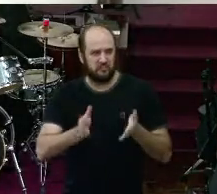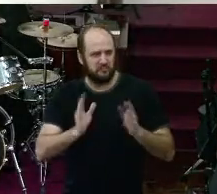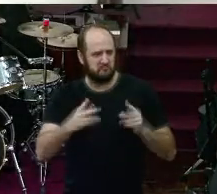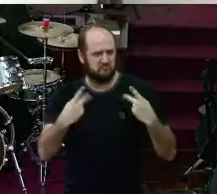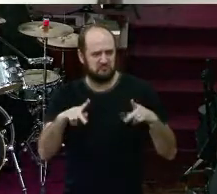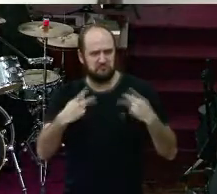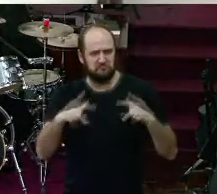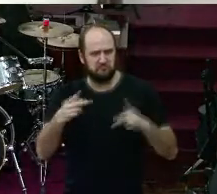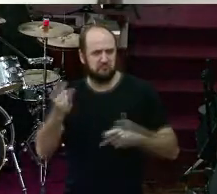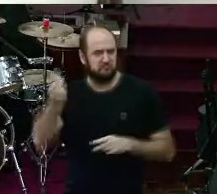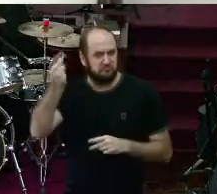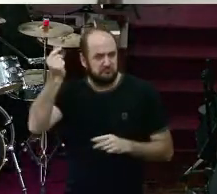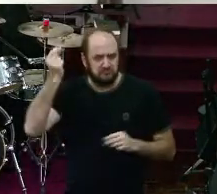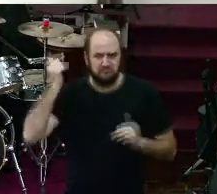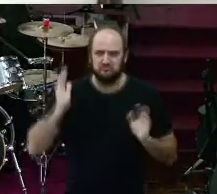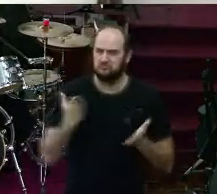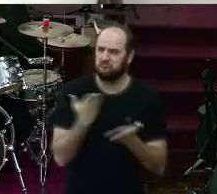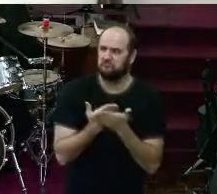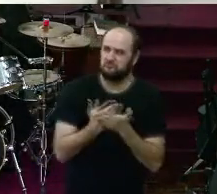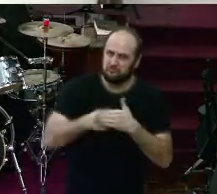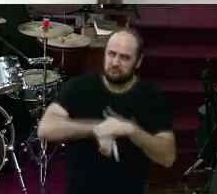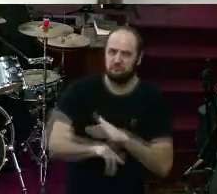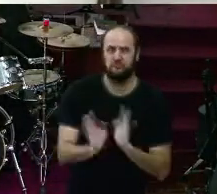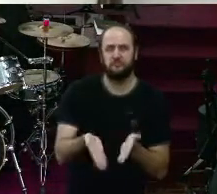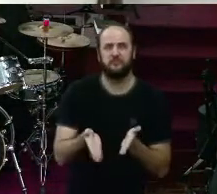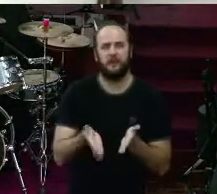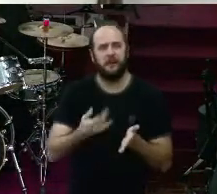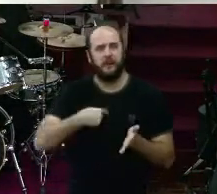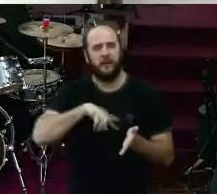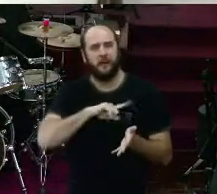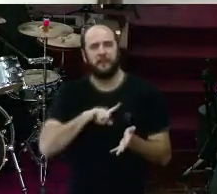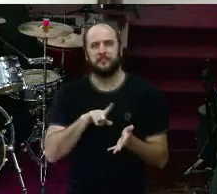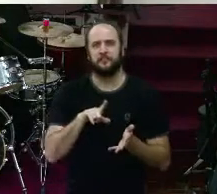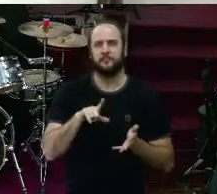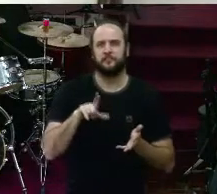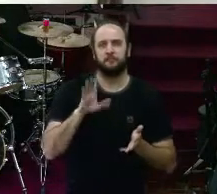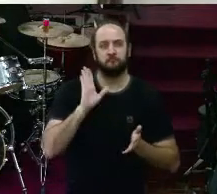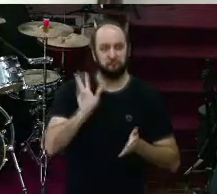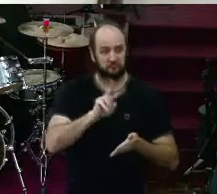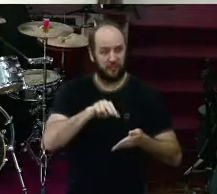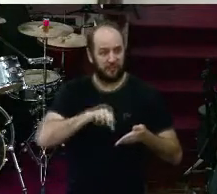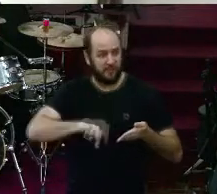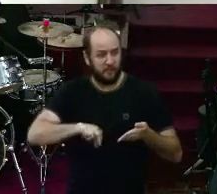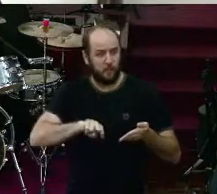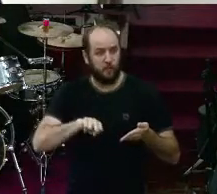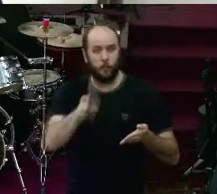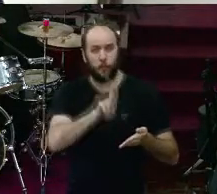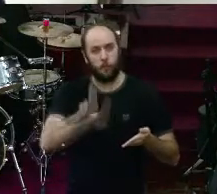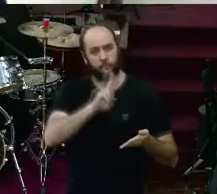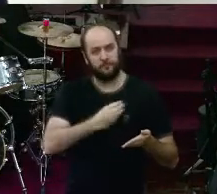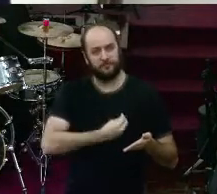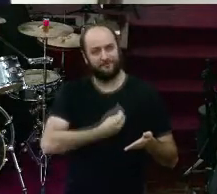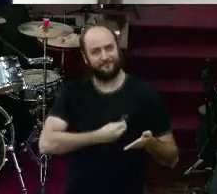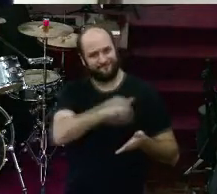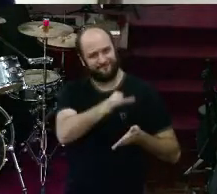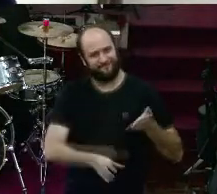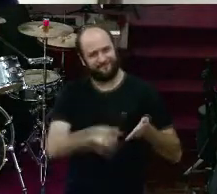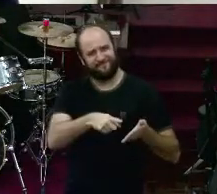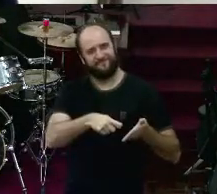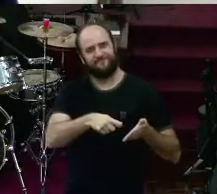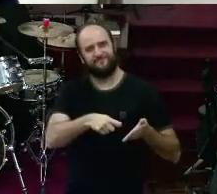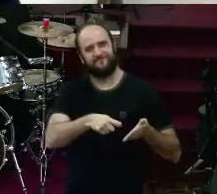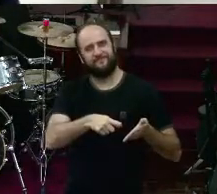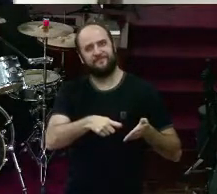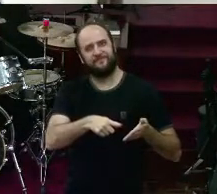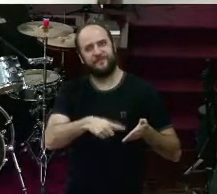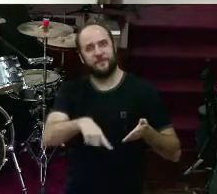pregações, quantos estudos, quantas vezes nós nos valemos das palavras deste capítulo para